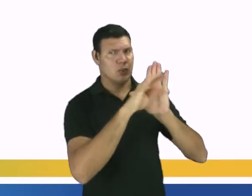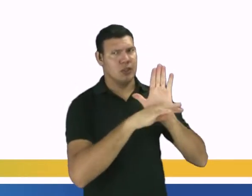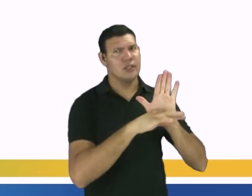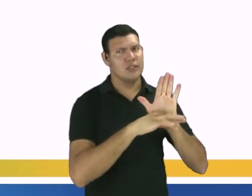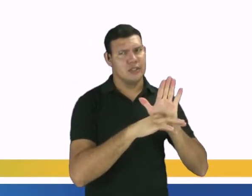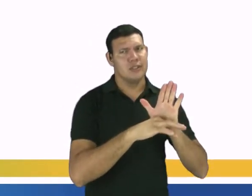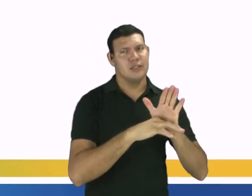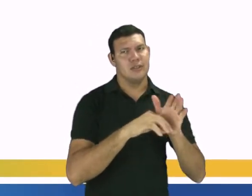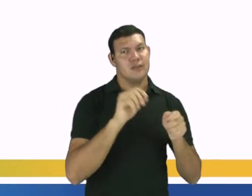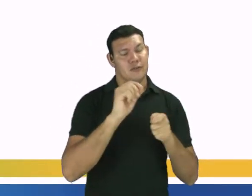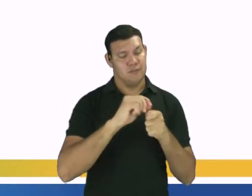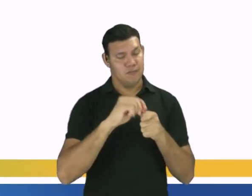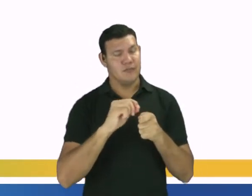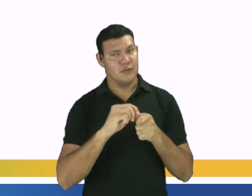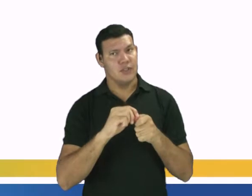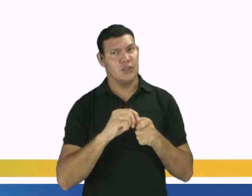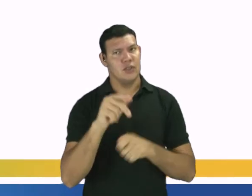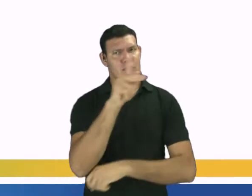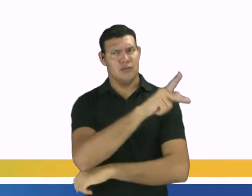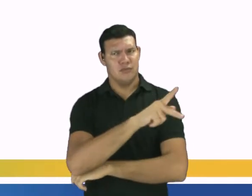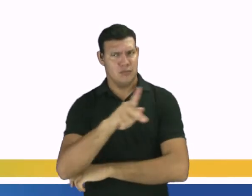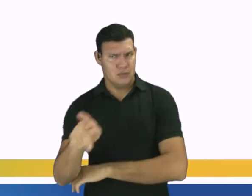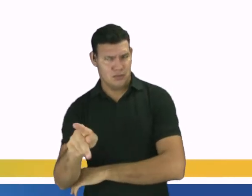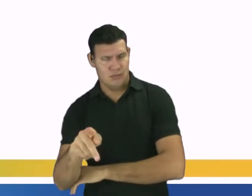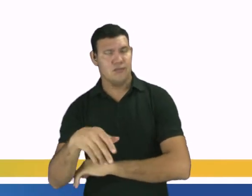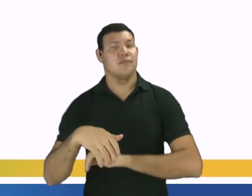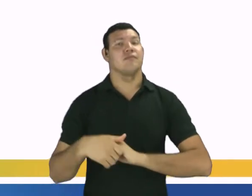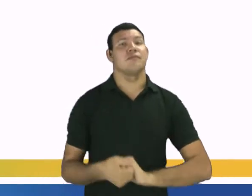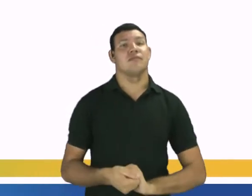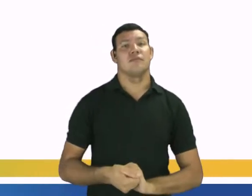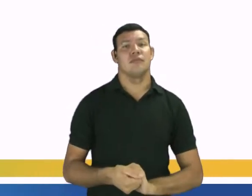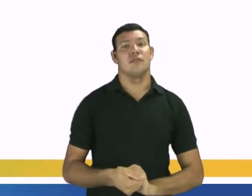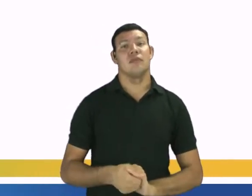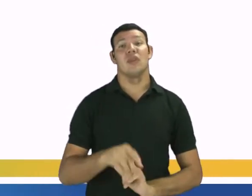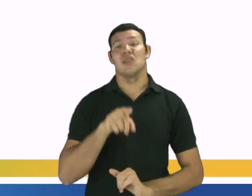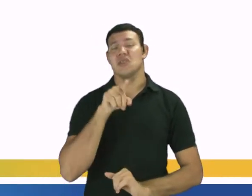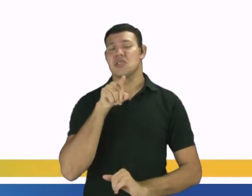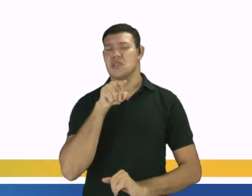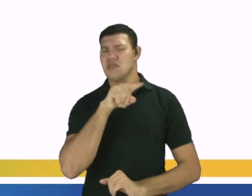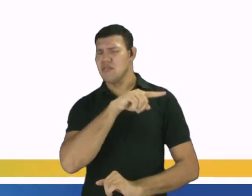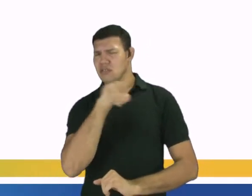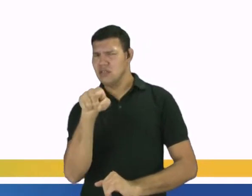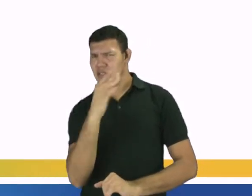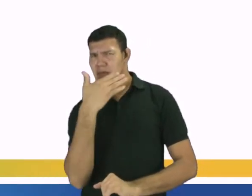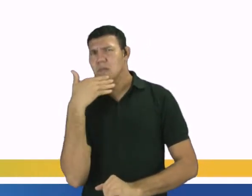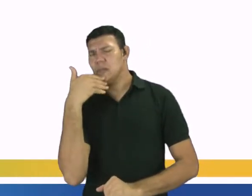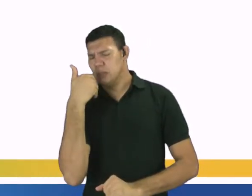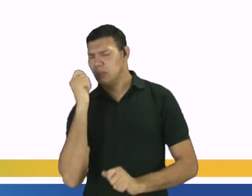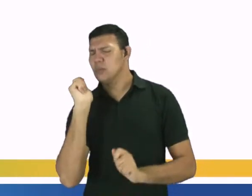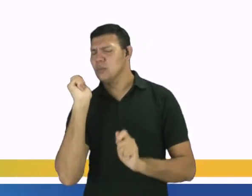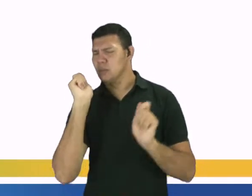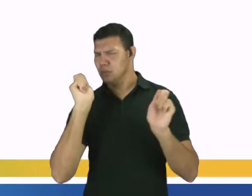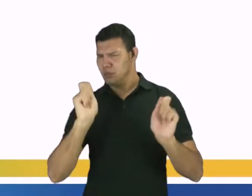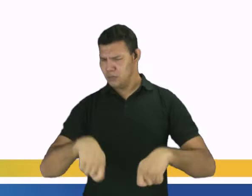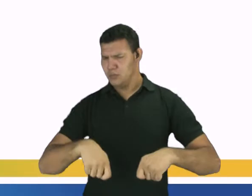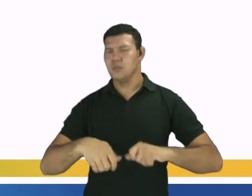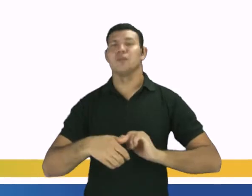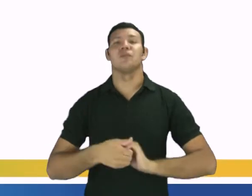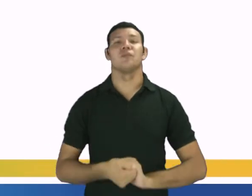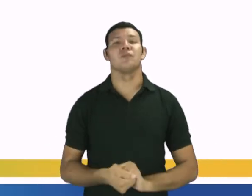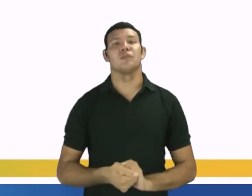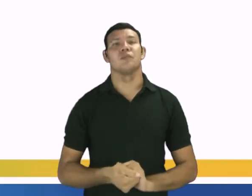produzirem para o professor de vocês, que vocês vão observar que já dá para ajeitar muita coisa. Por isso, vocês são capazes